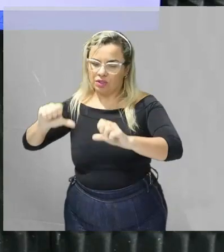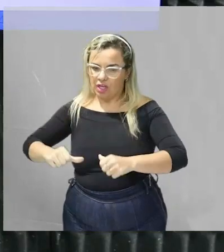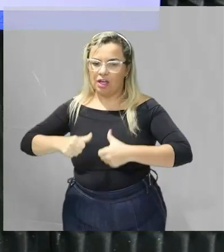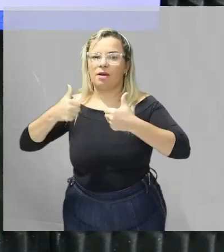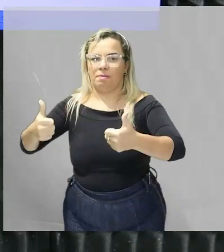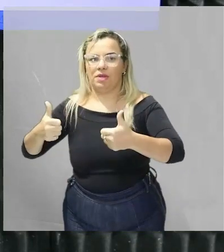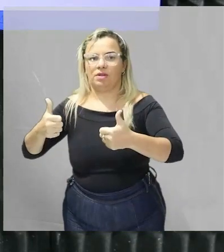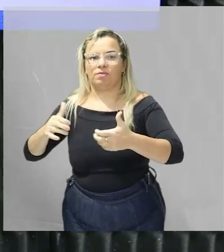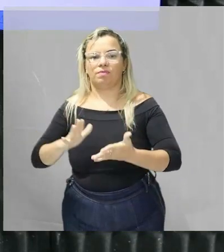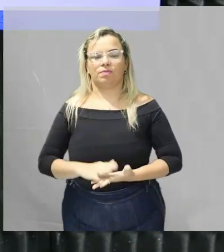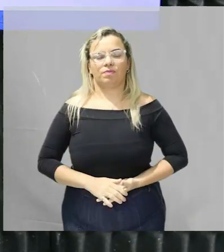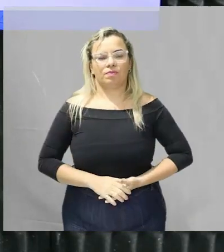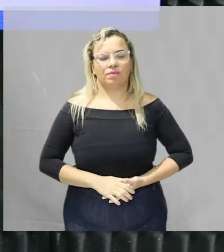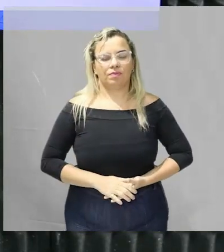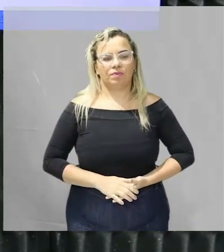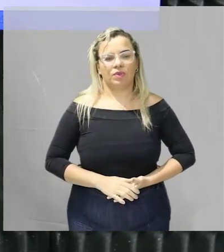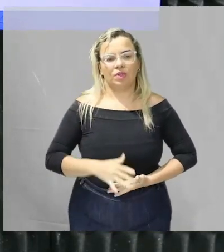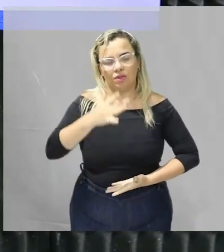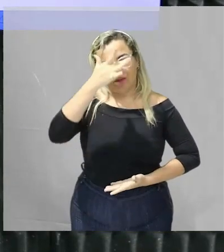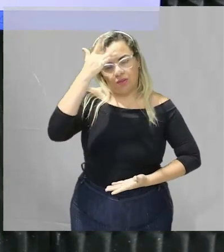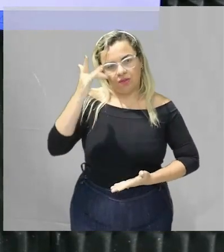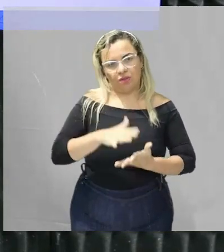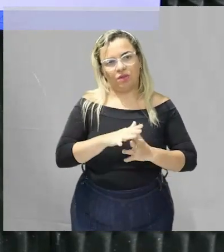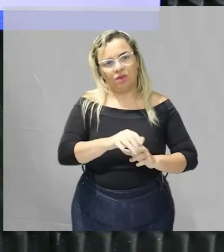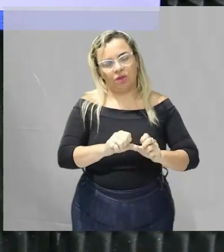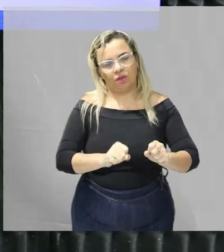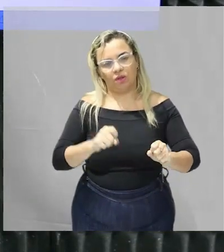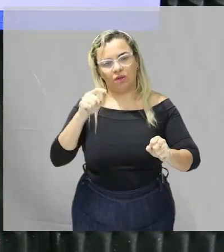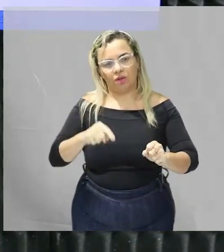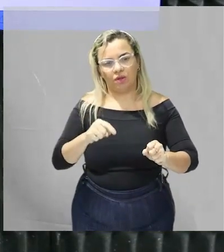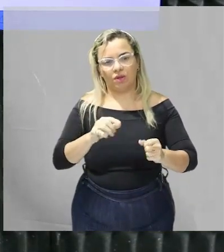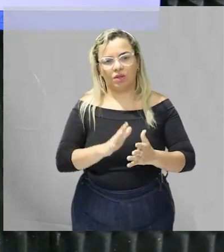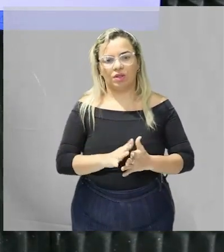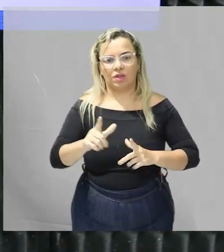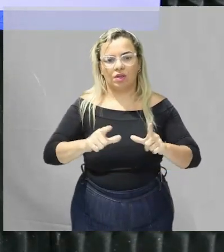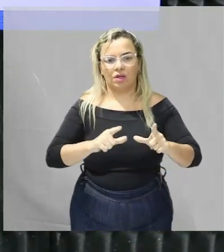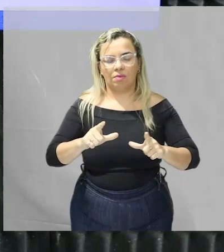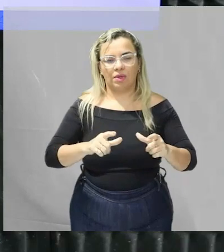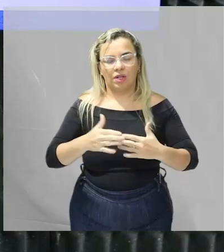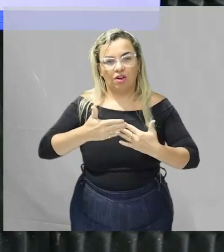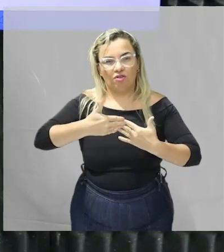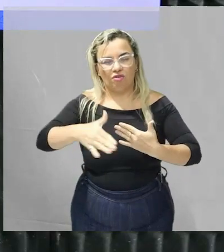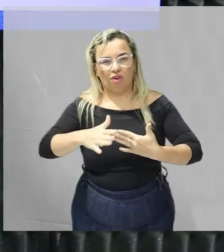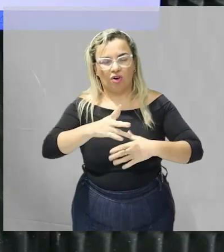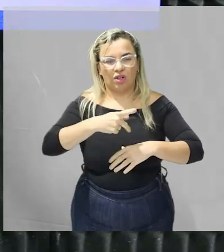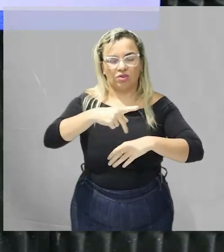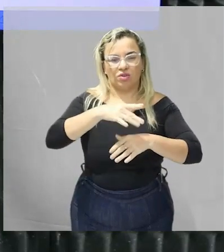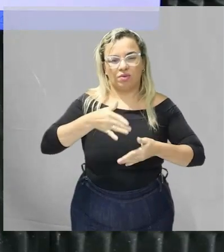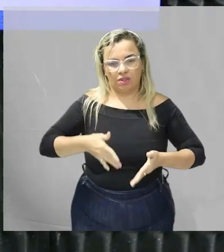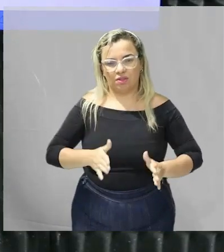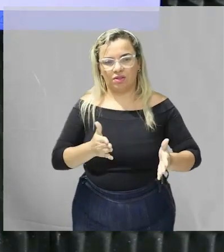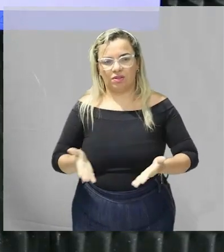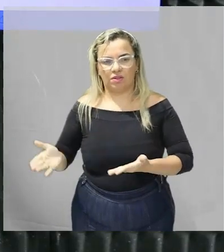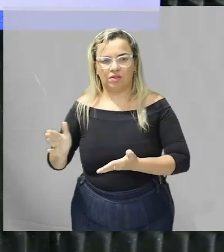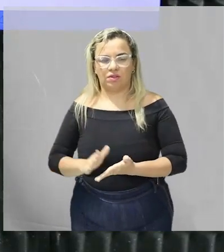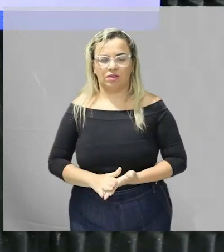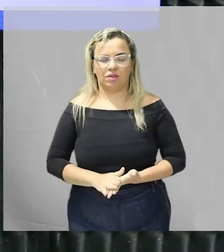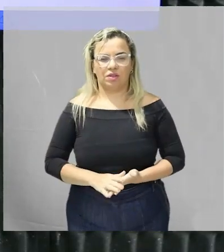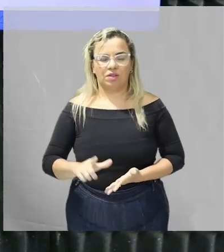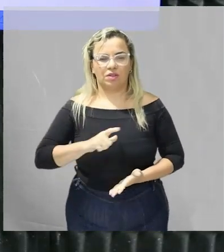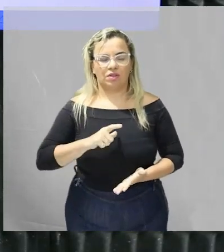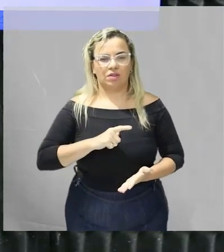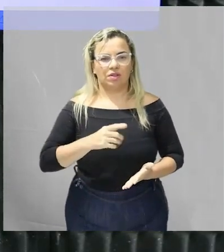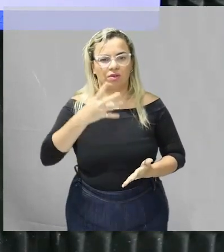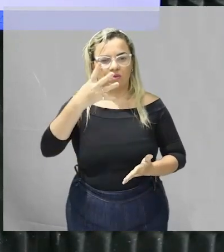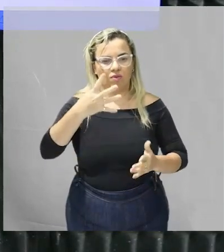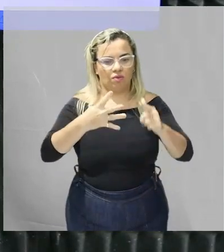né? Então, pessoas que são formadas que trabalham fora do seu país de origem. Eu tenho aqui 4 países: Guiana, Granada, Jamaica e